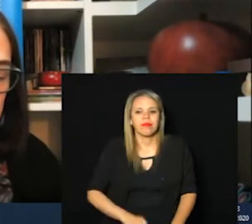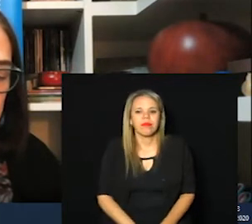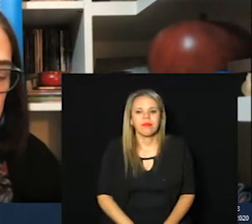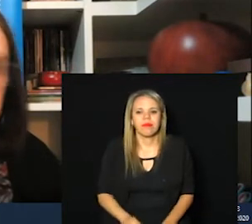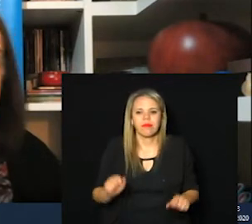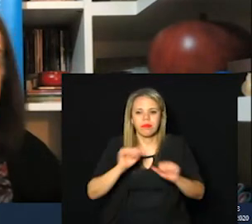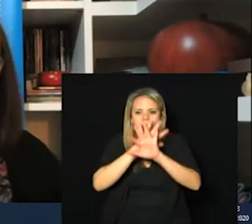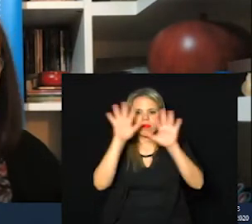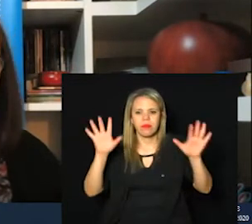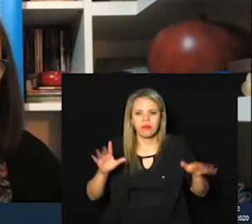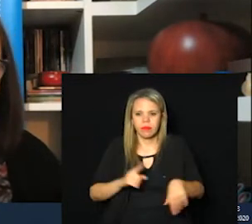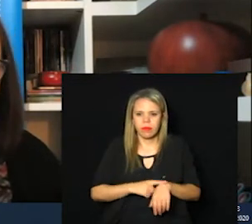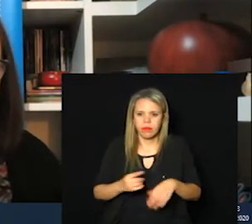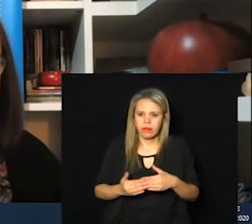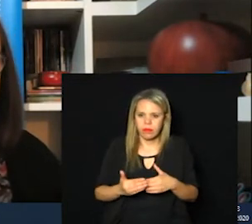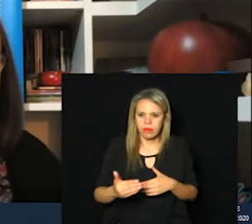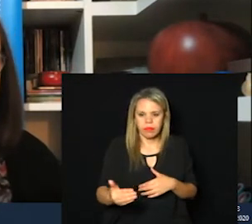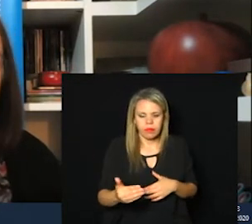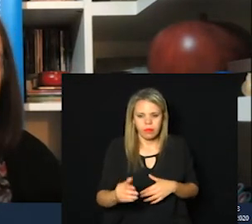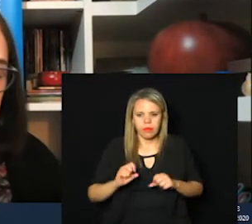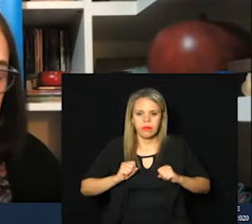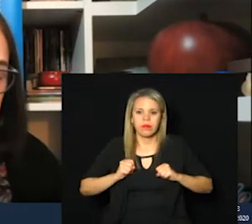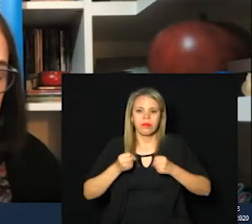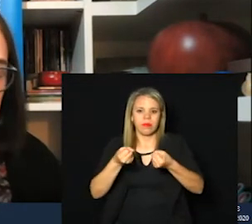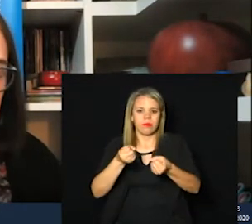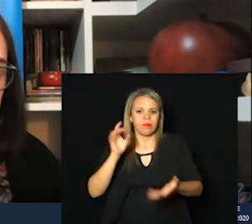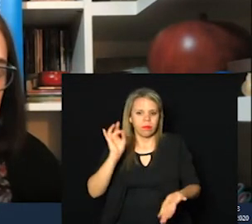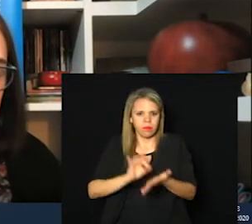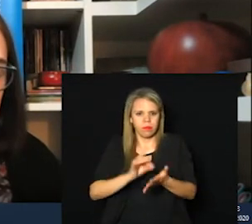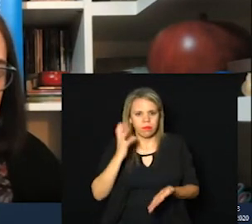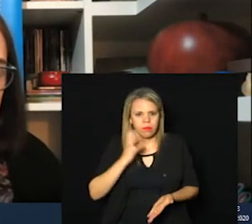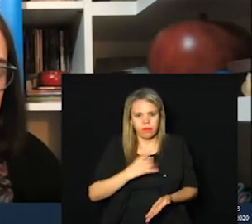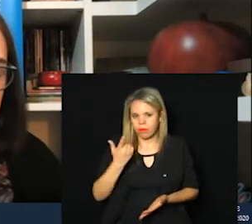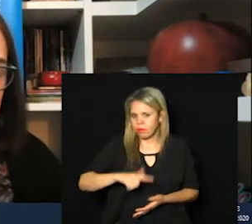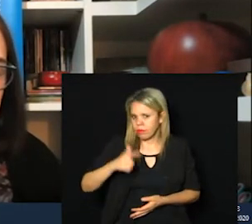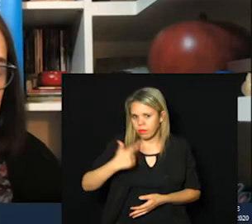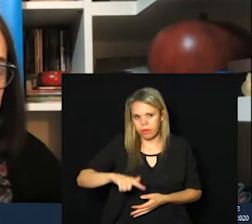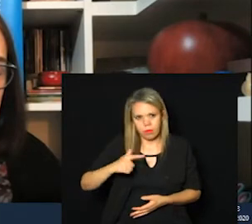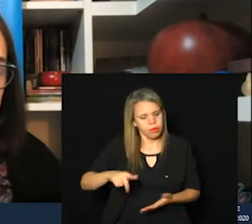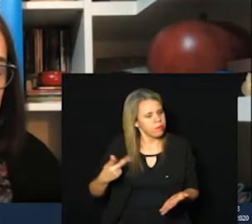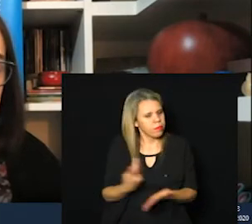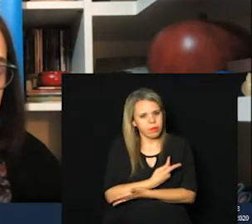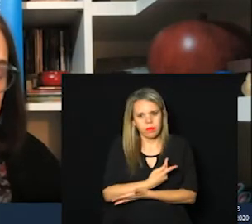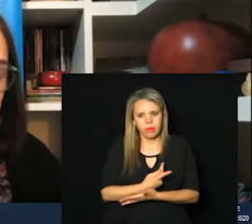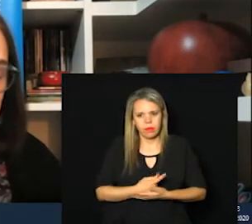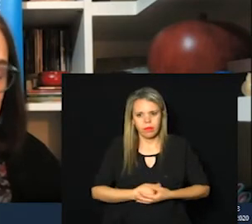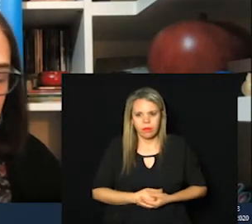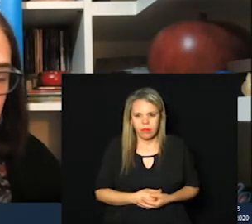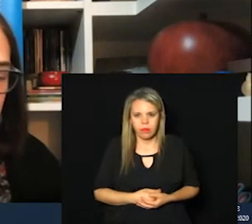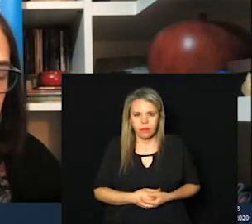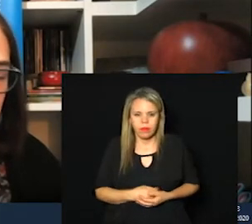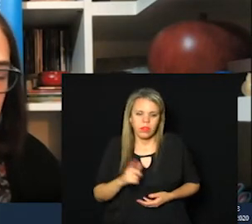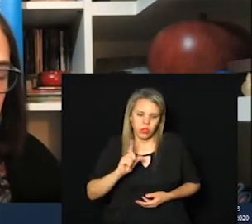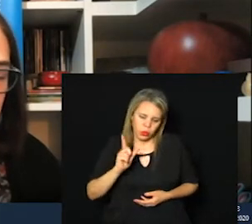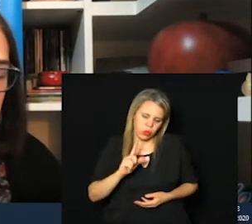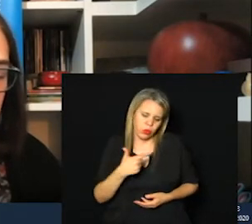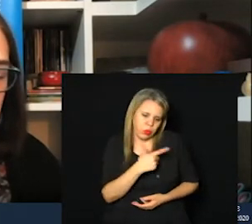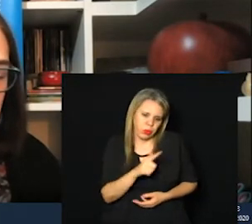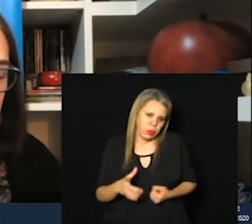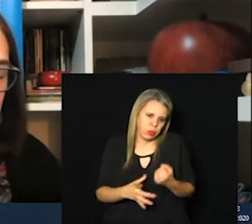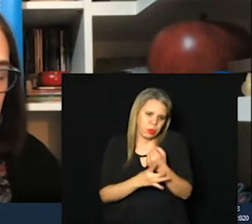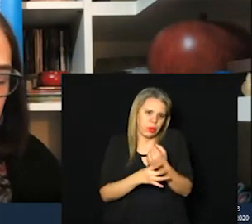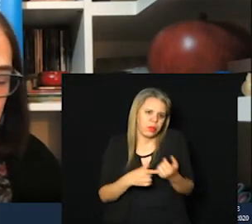Esclarecemos que daquele momento em diante seria um esforço sincero de não repetir aquele fato. Claro que eu fiquei insegura, não é?